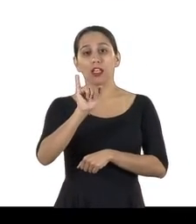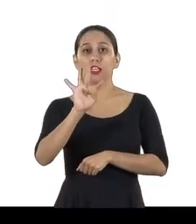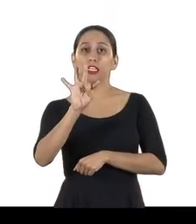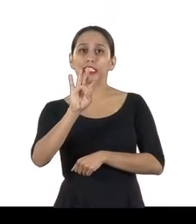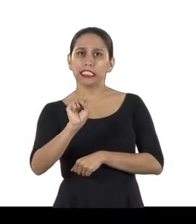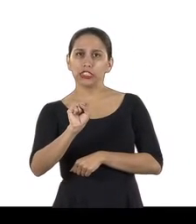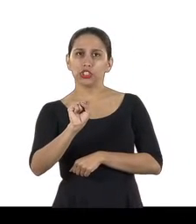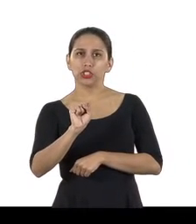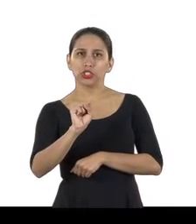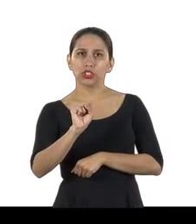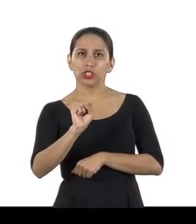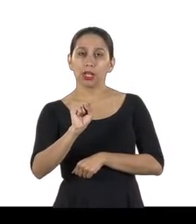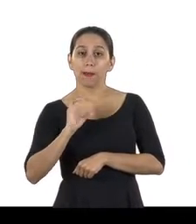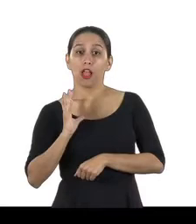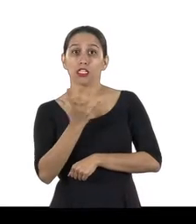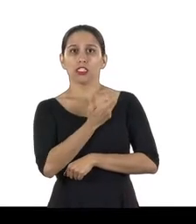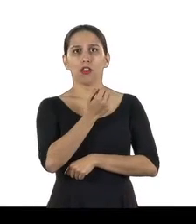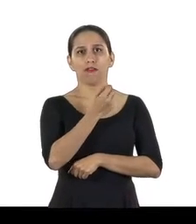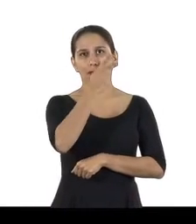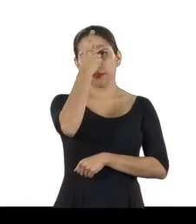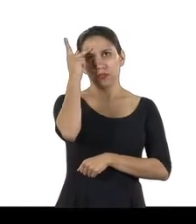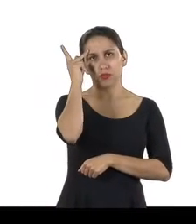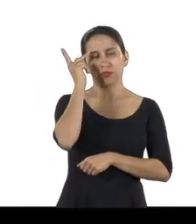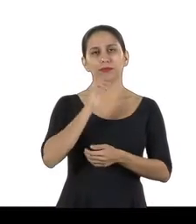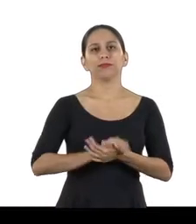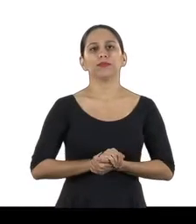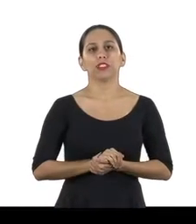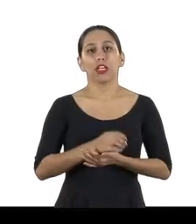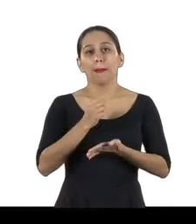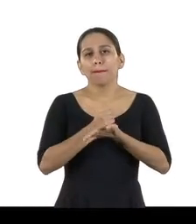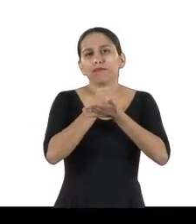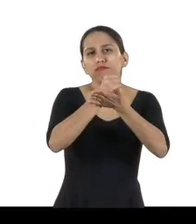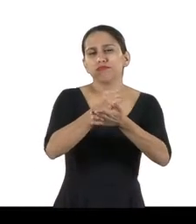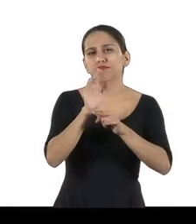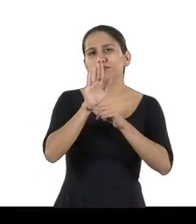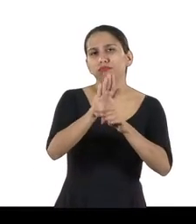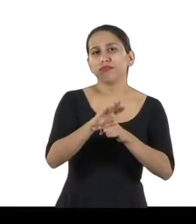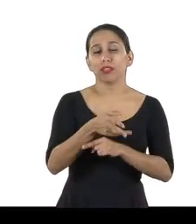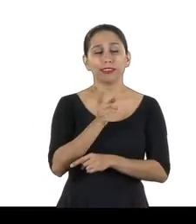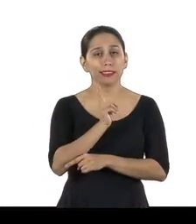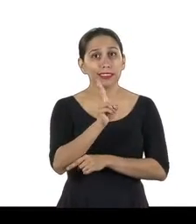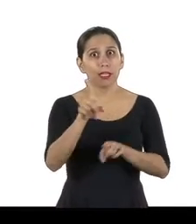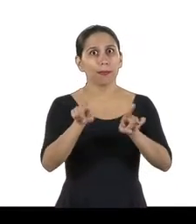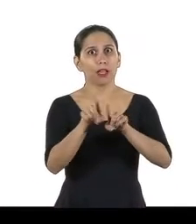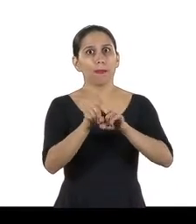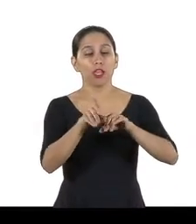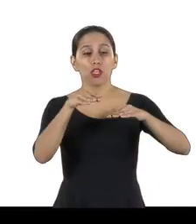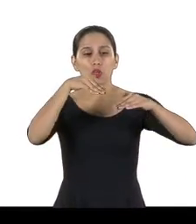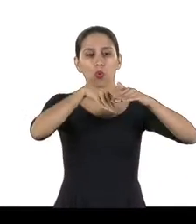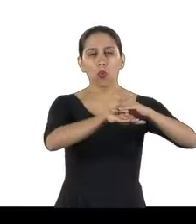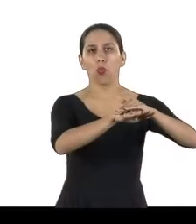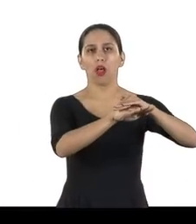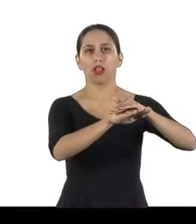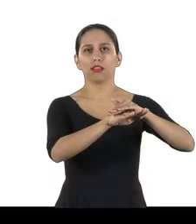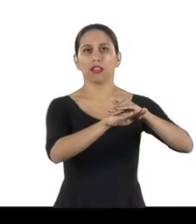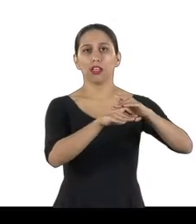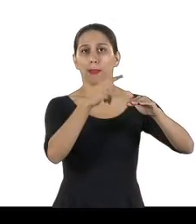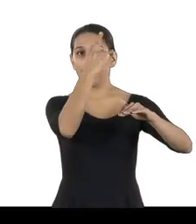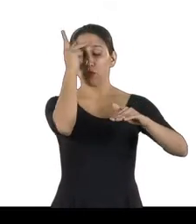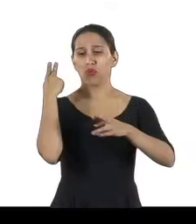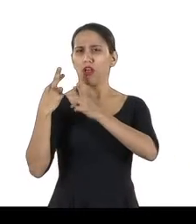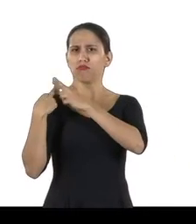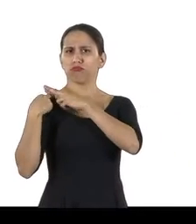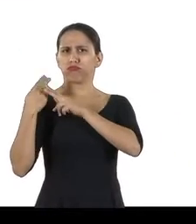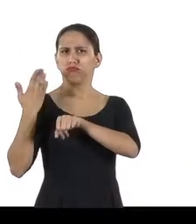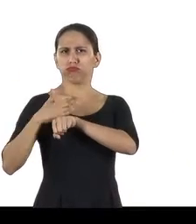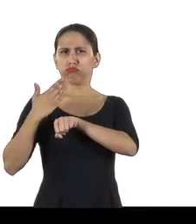são definidos de acordo com as características de cada indústria de proteína animal e ainda deve ficar guardado em local adequado aos cuidados de uma pessoa